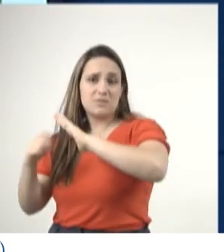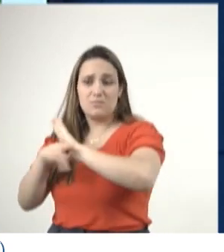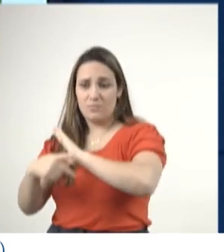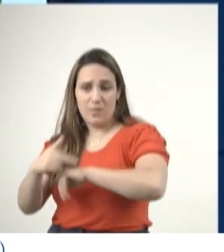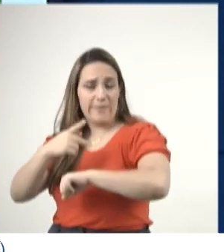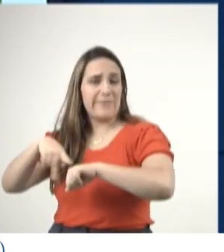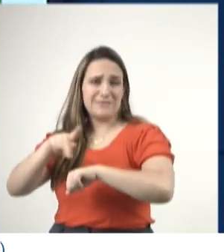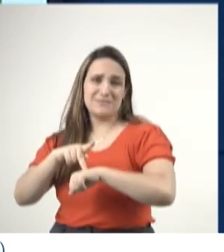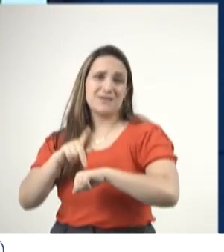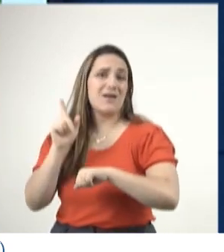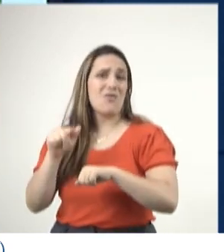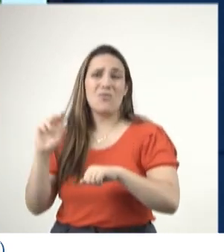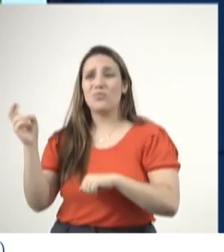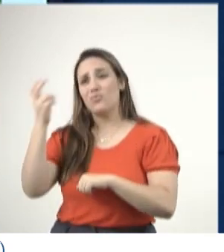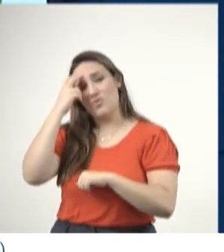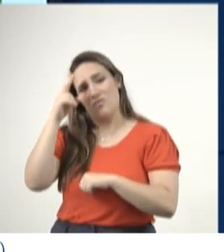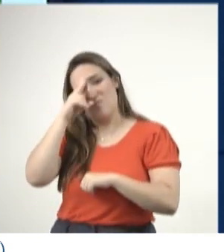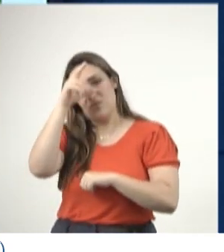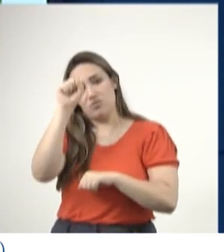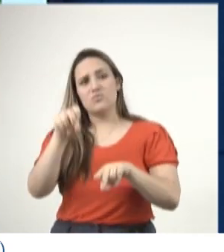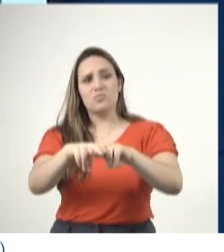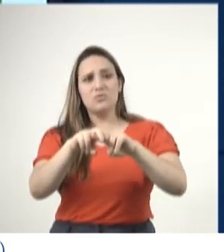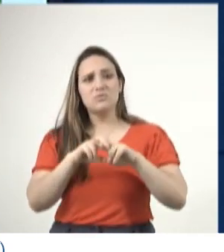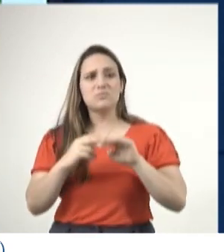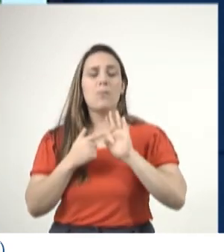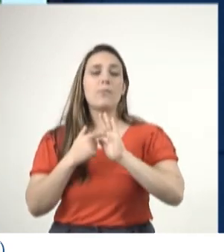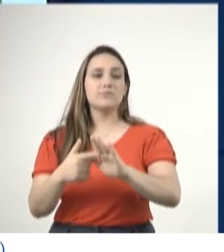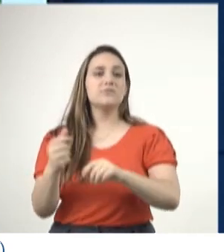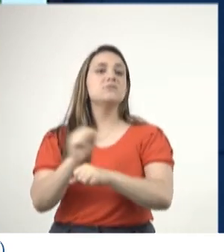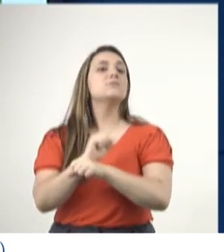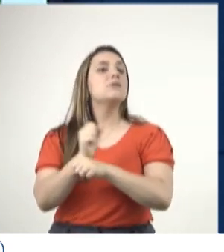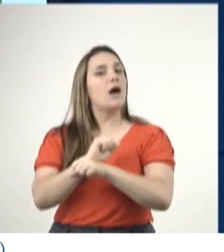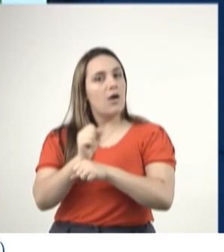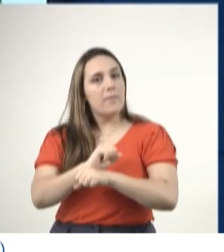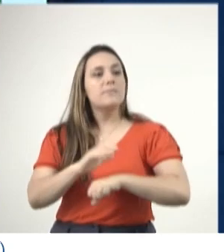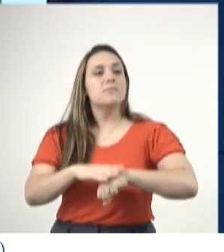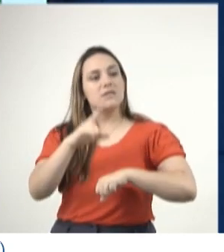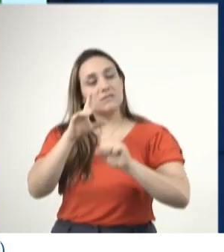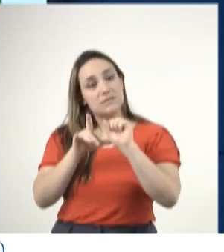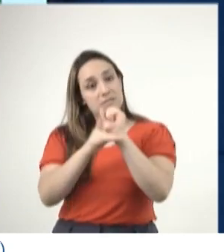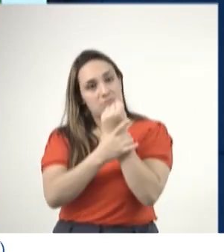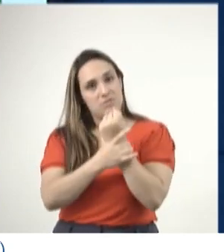forte e isso reflete em vários setores, inclusive nos veículos.